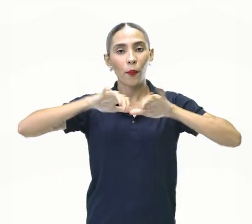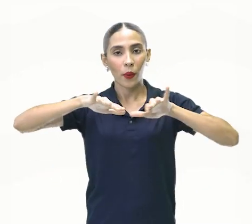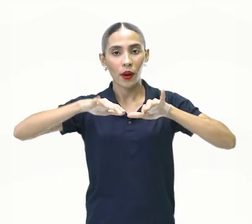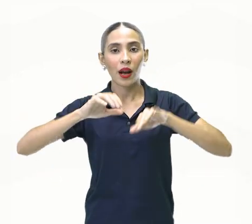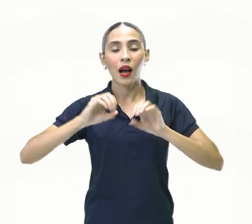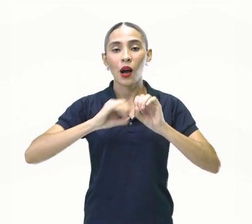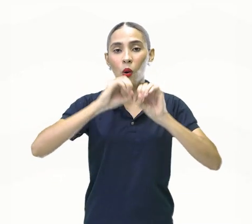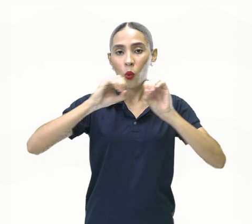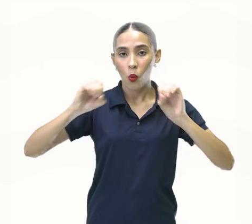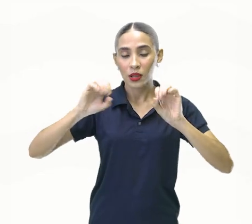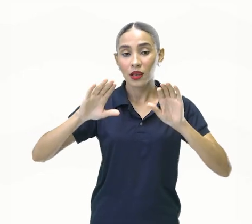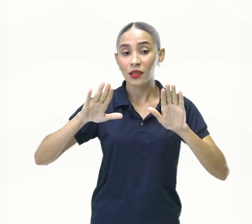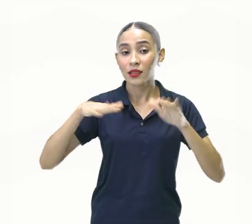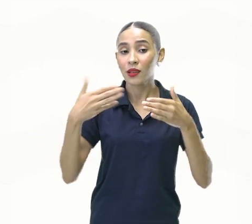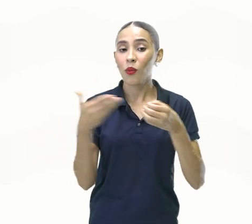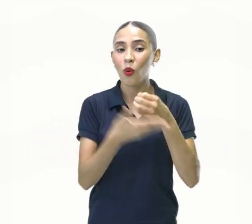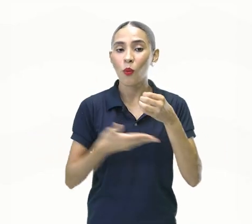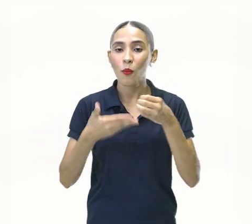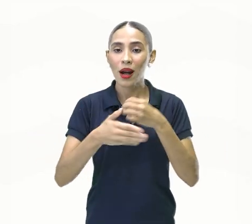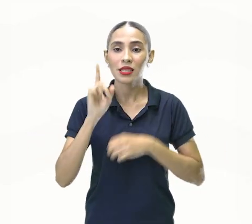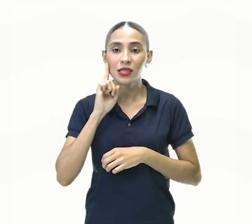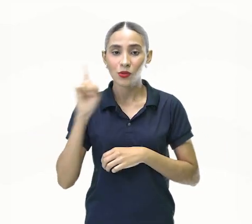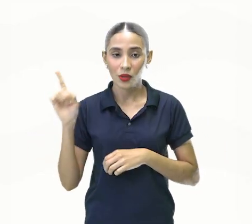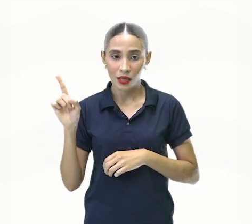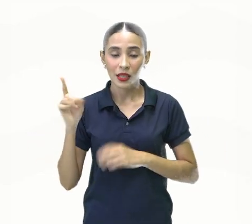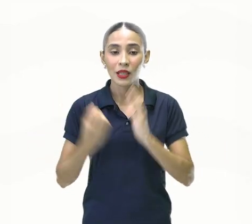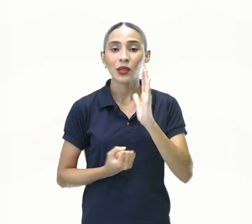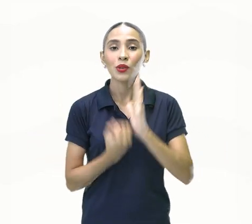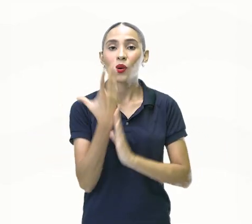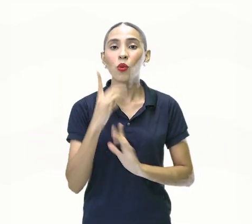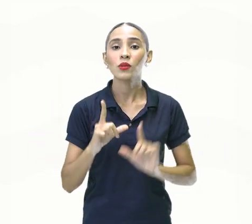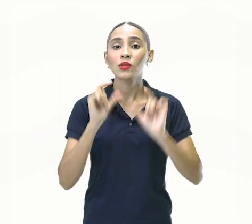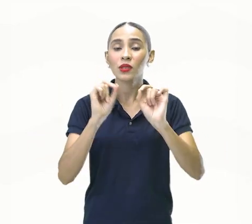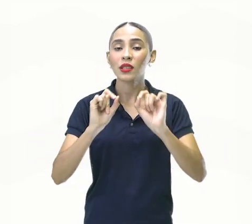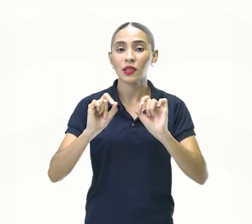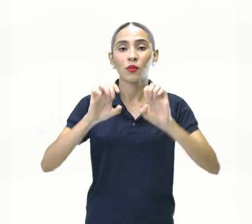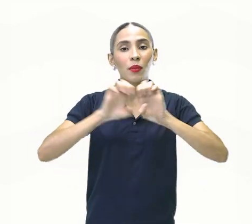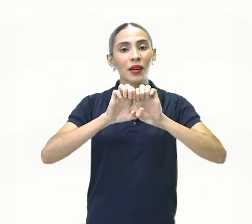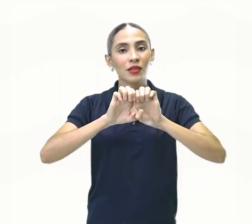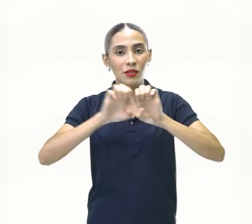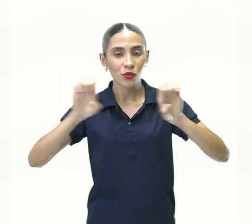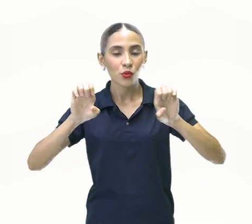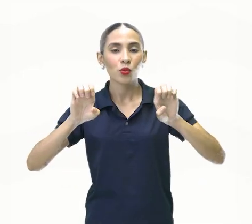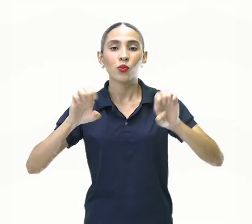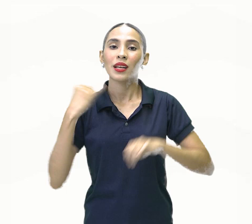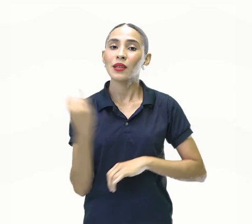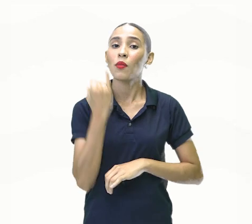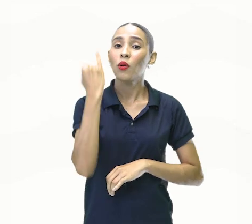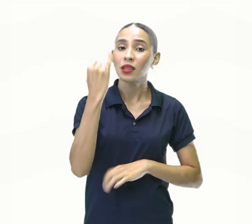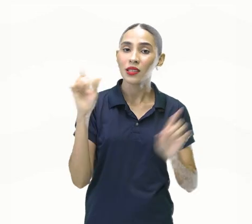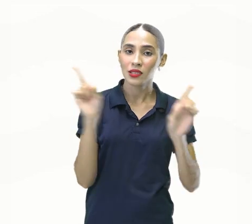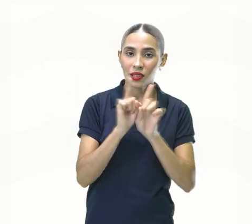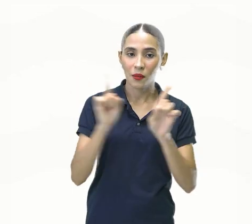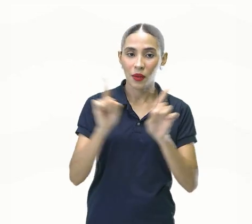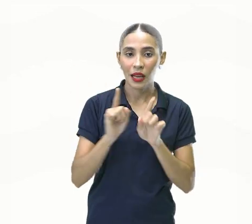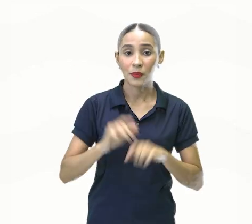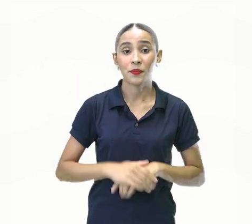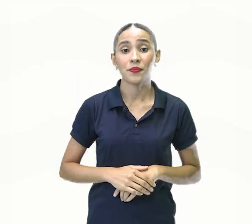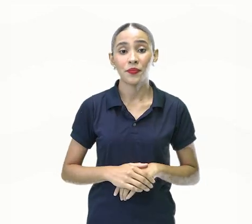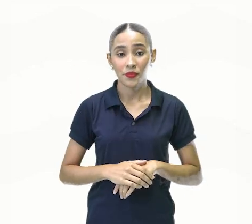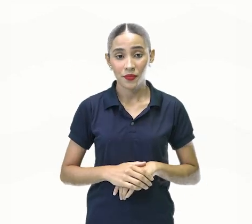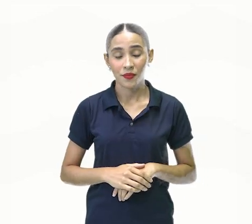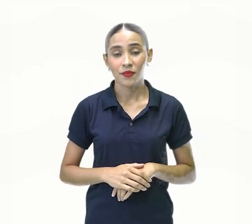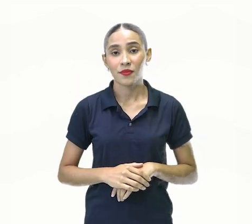E com base, né, nisto aqui, surgiu um fenômeno também muito importante, esse